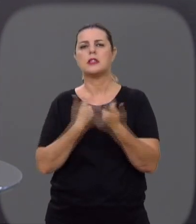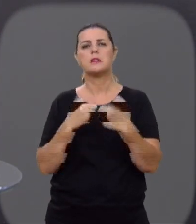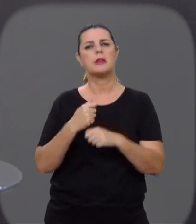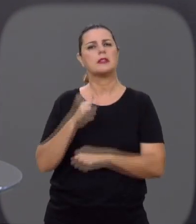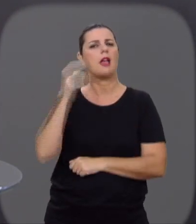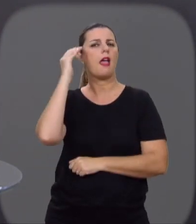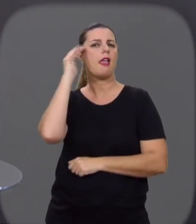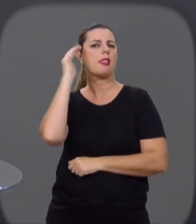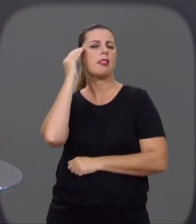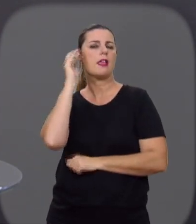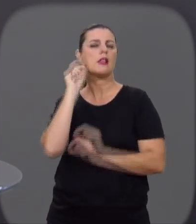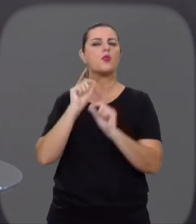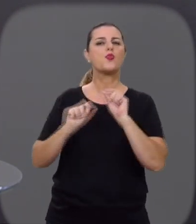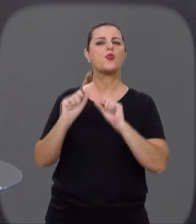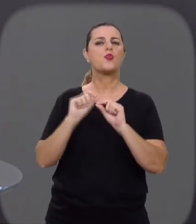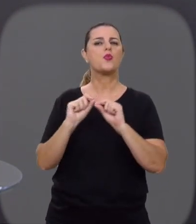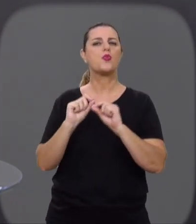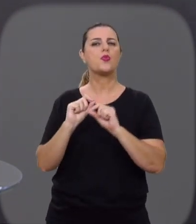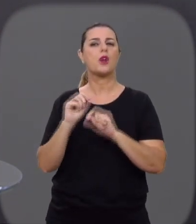questão